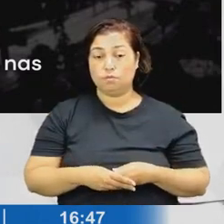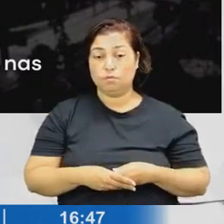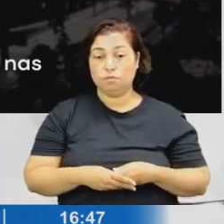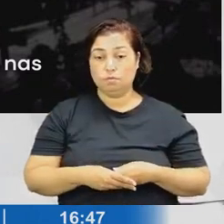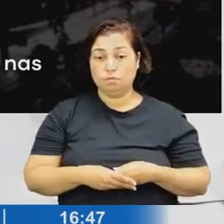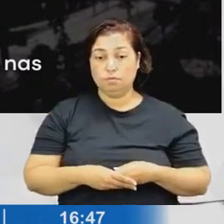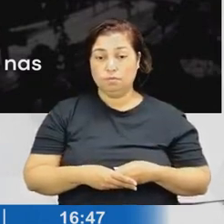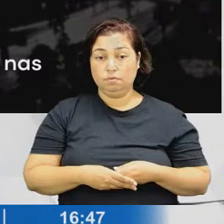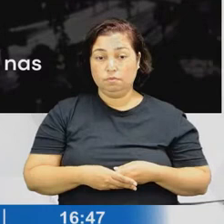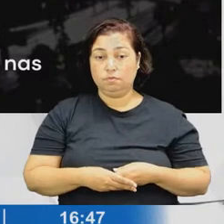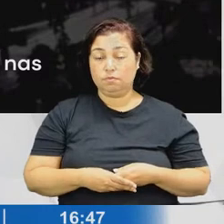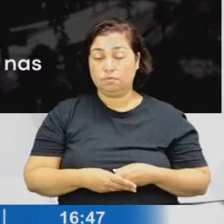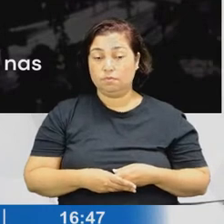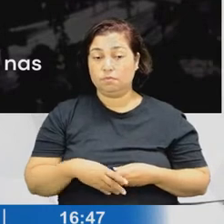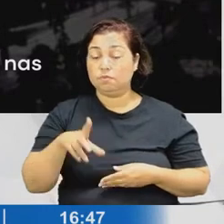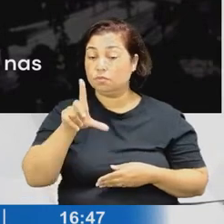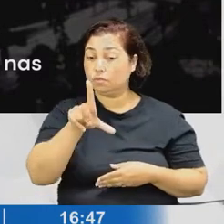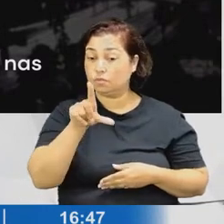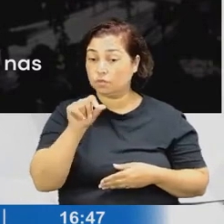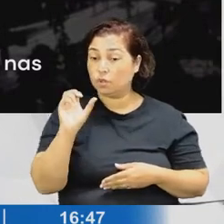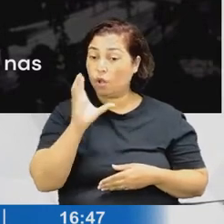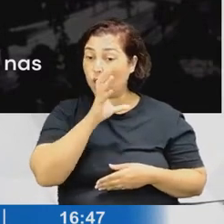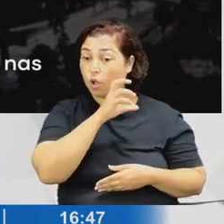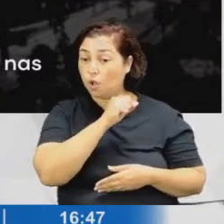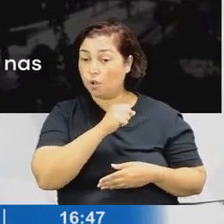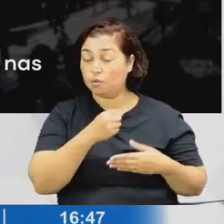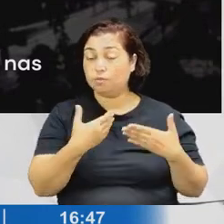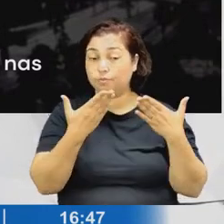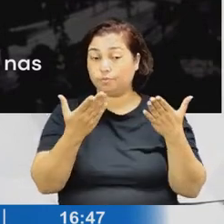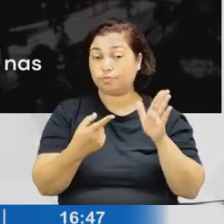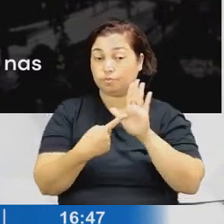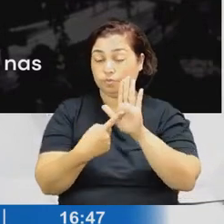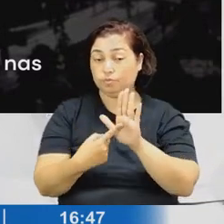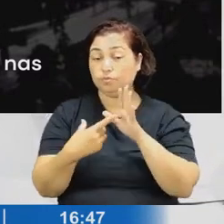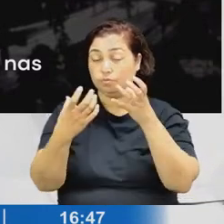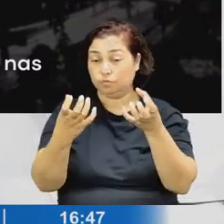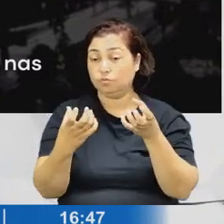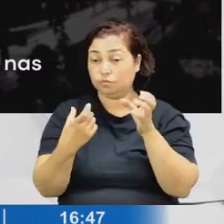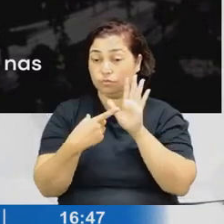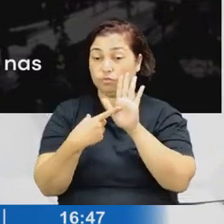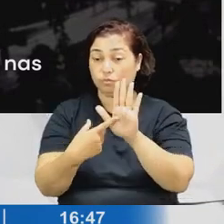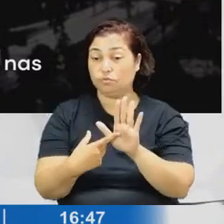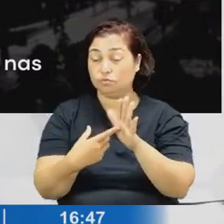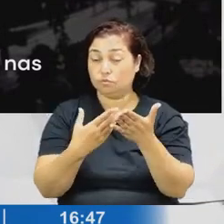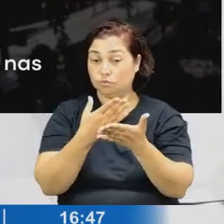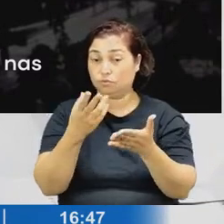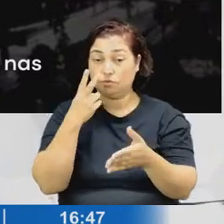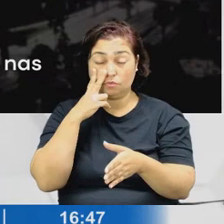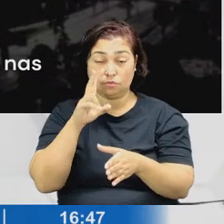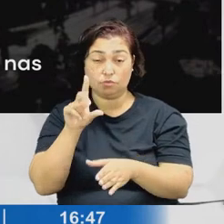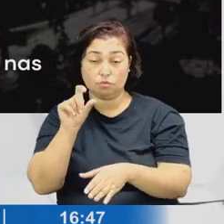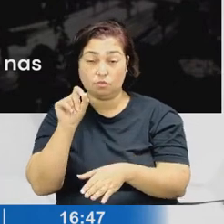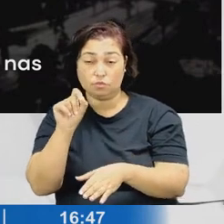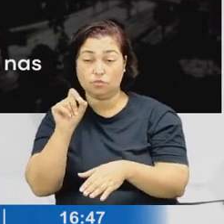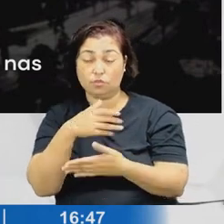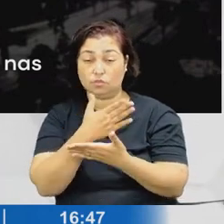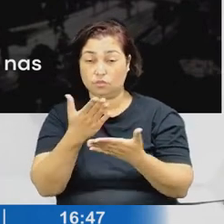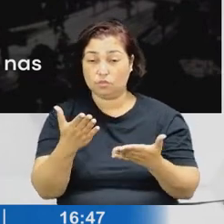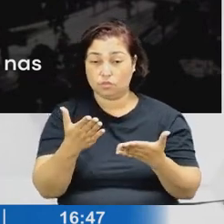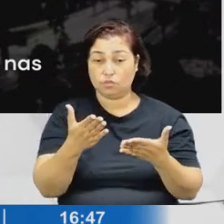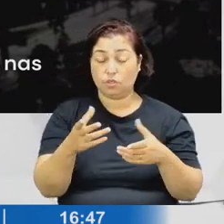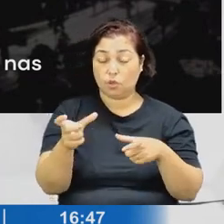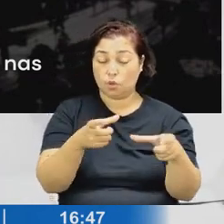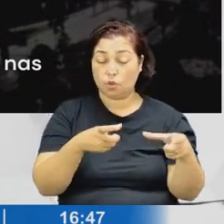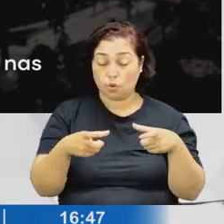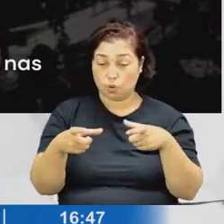previamente Você vai no evento você já definiu com a imagem que quer passar você vê o que que tem de acessório e recurso